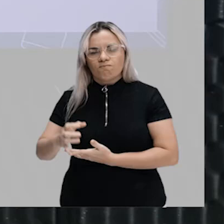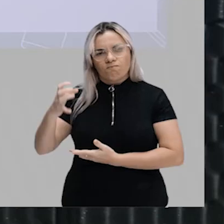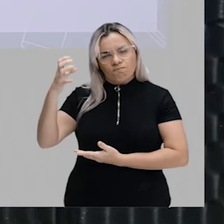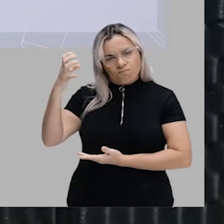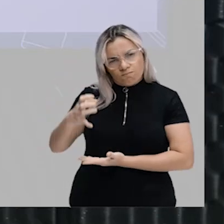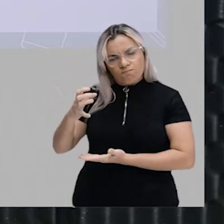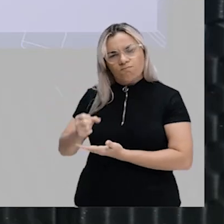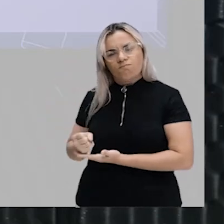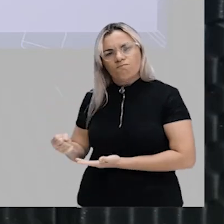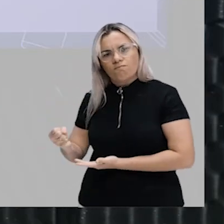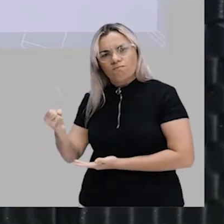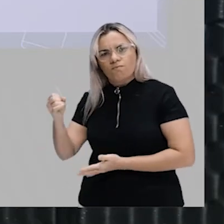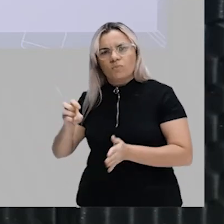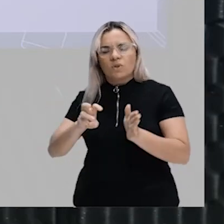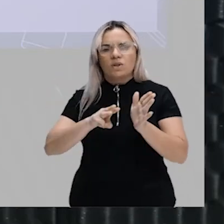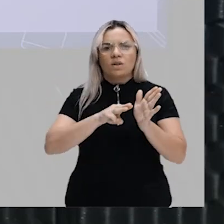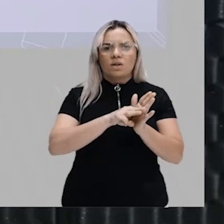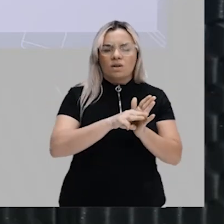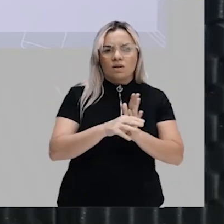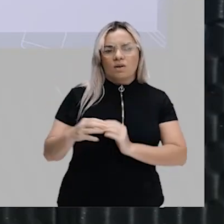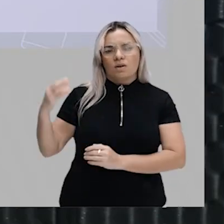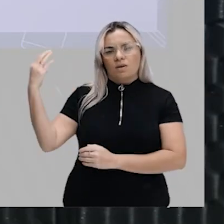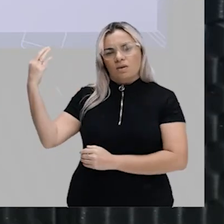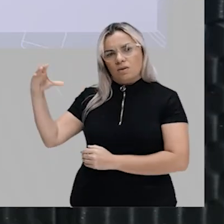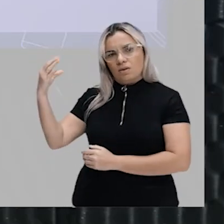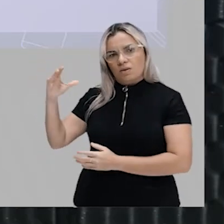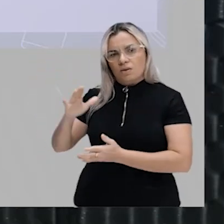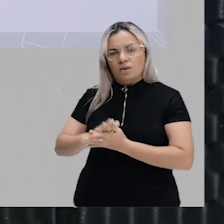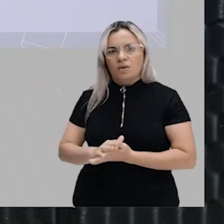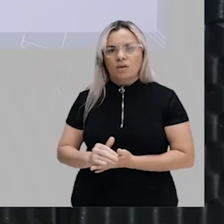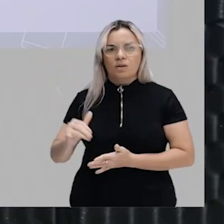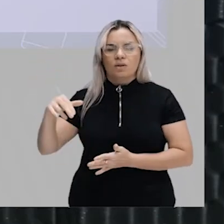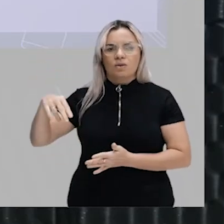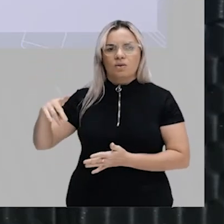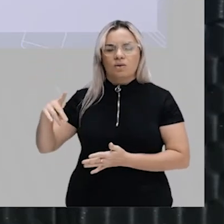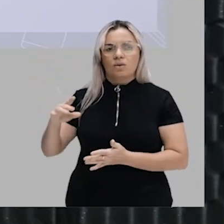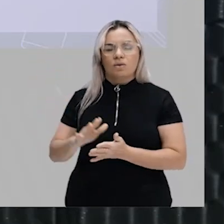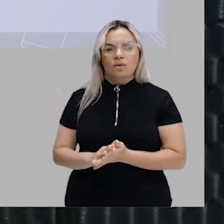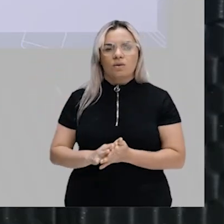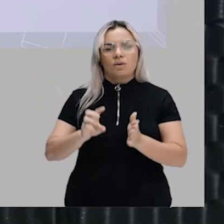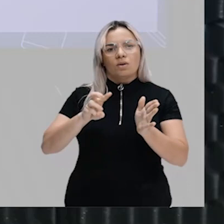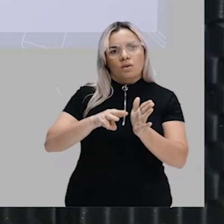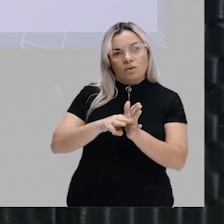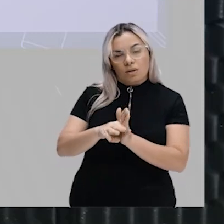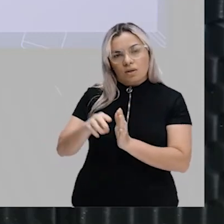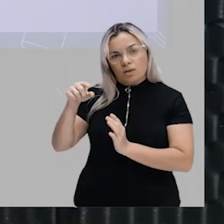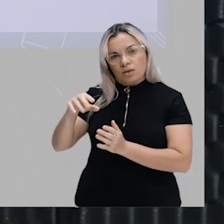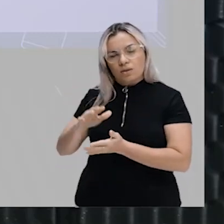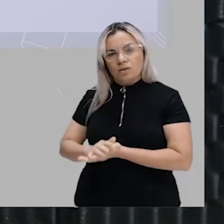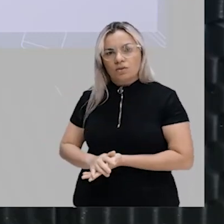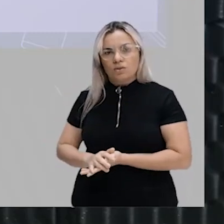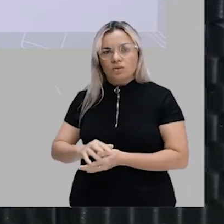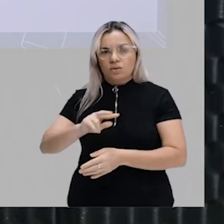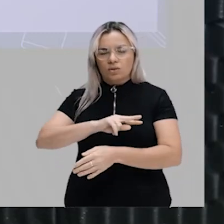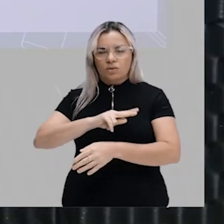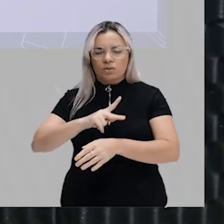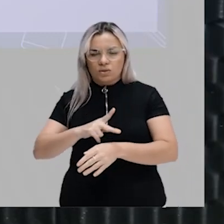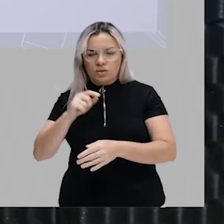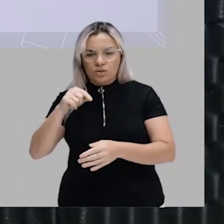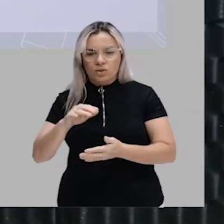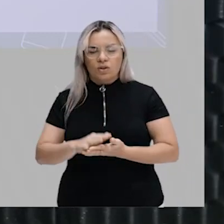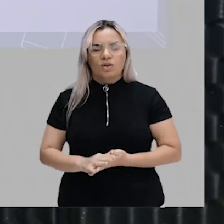método científico que nós já estudamos, que é o indutivo, aliás, o método dedutivo e hipotético,